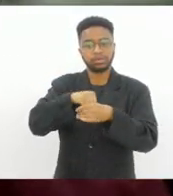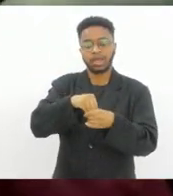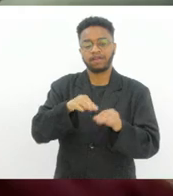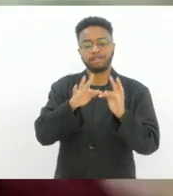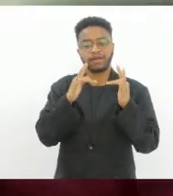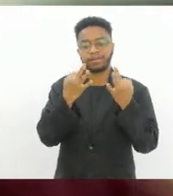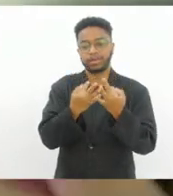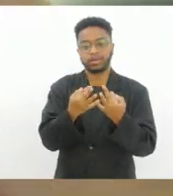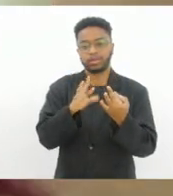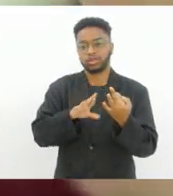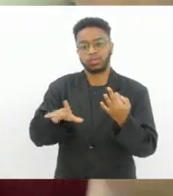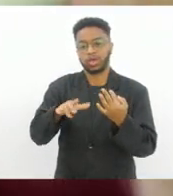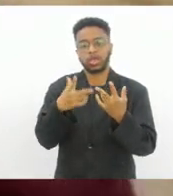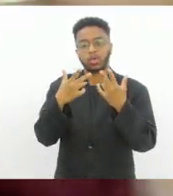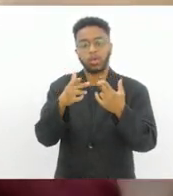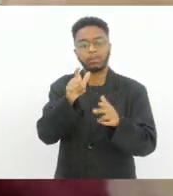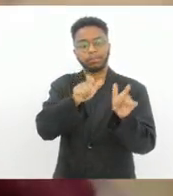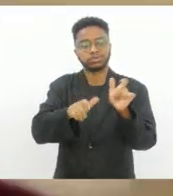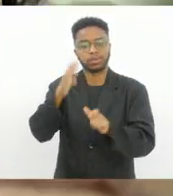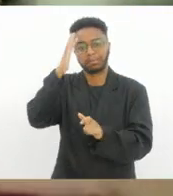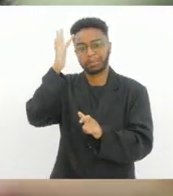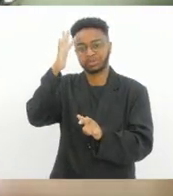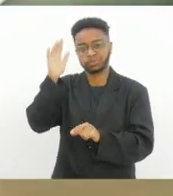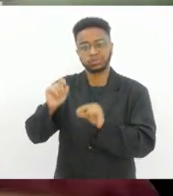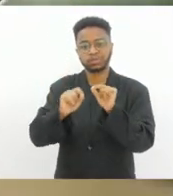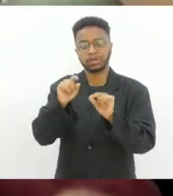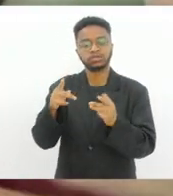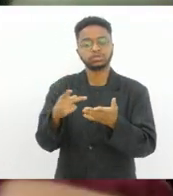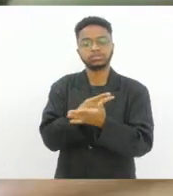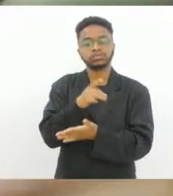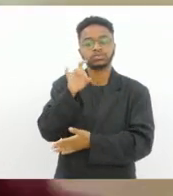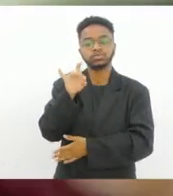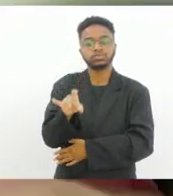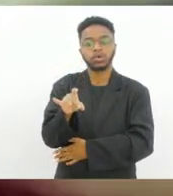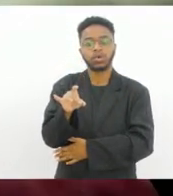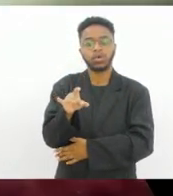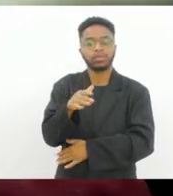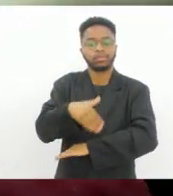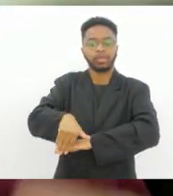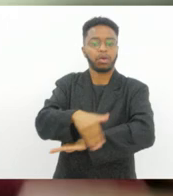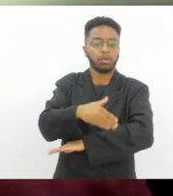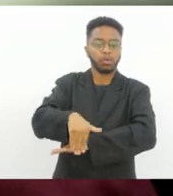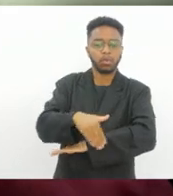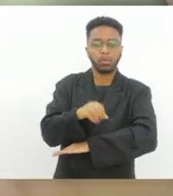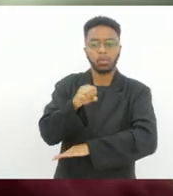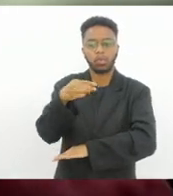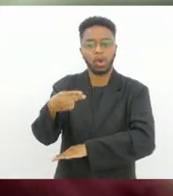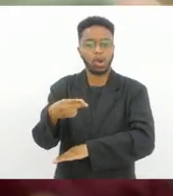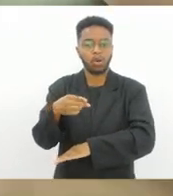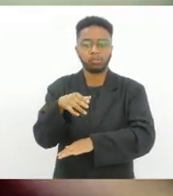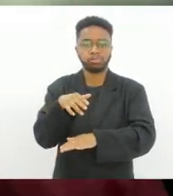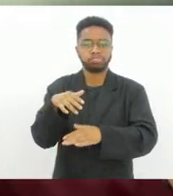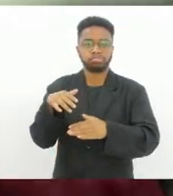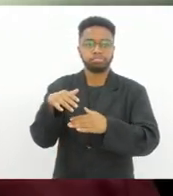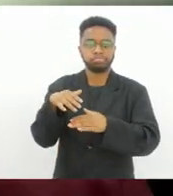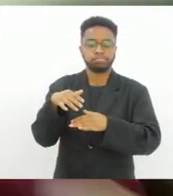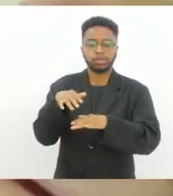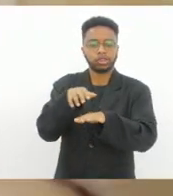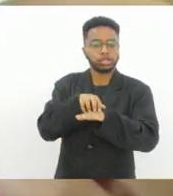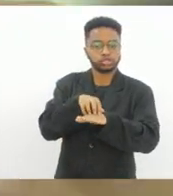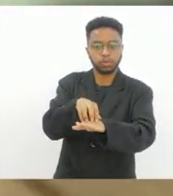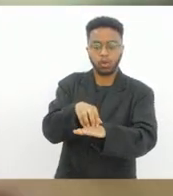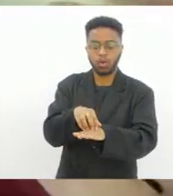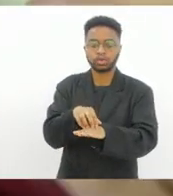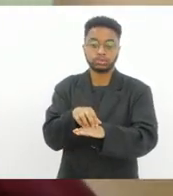não como o senso comum às vezes tende a achar que os estupros acontecem principalmente na rua, né, nos trânsitos e tal. Não que eles não